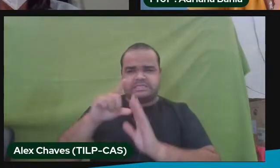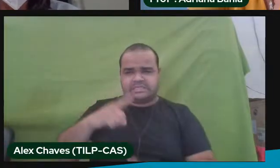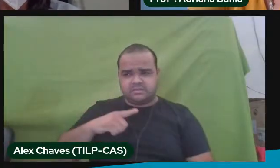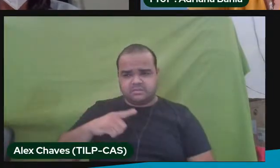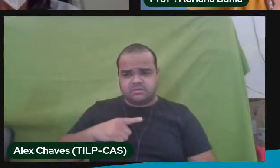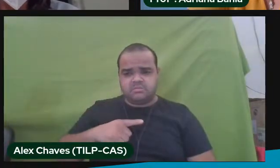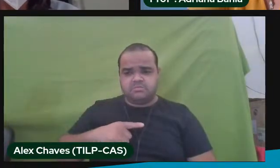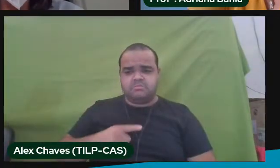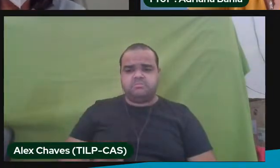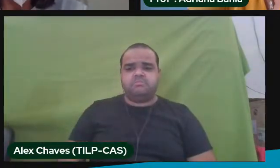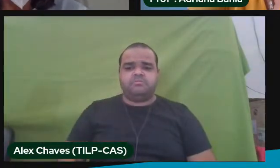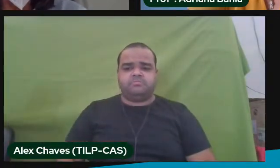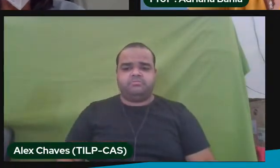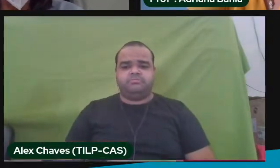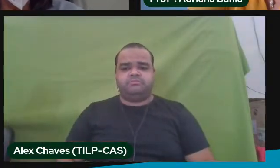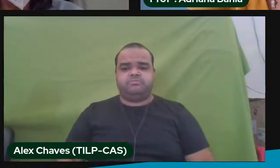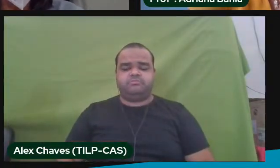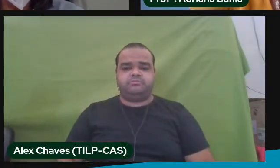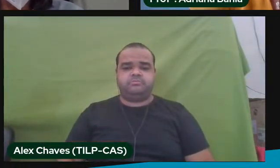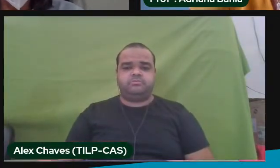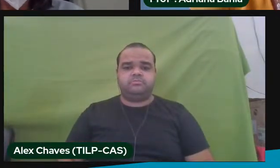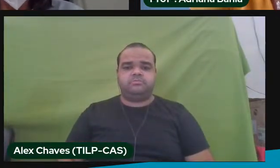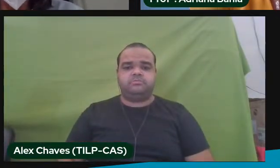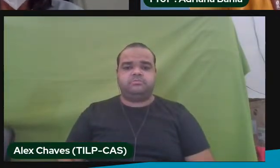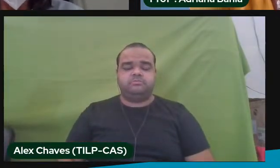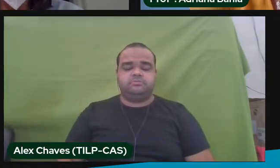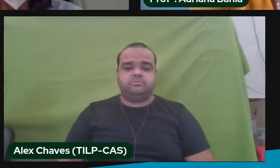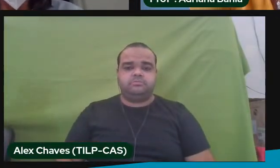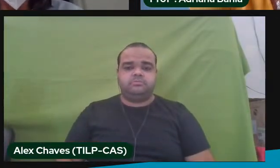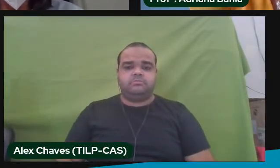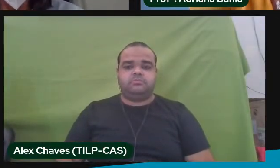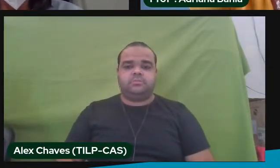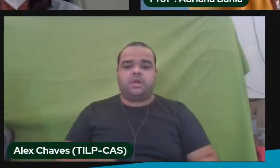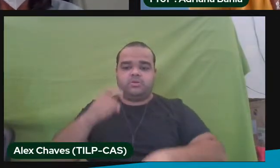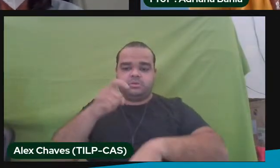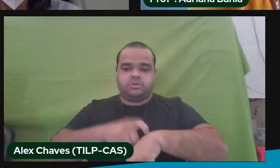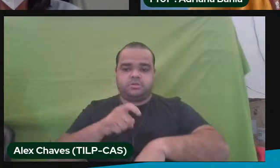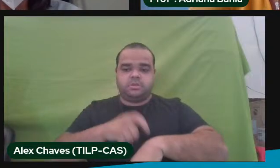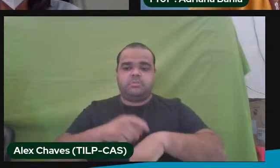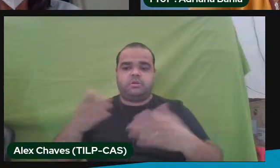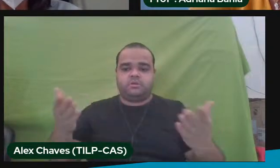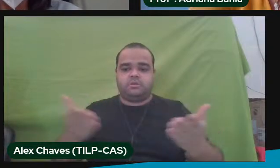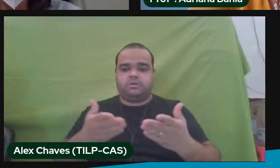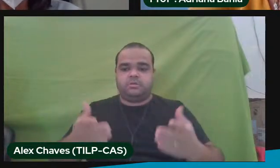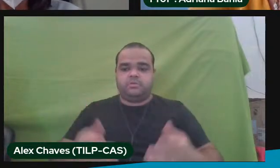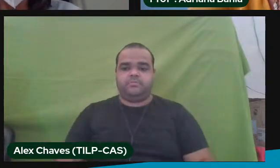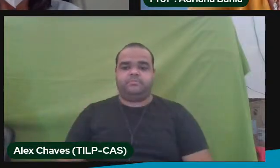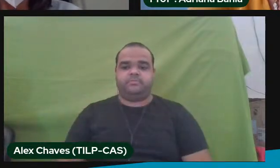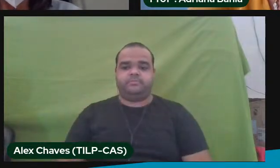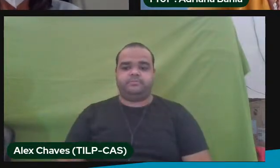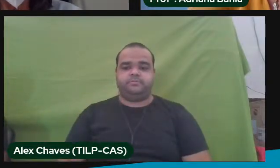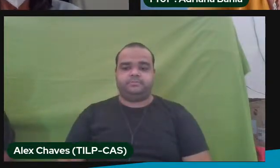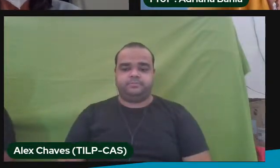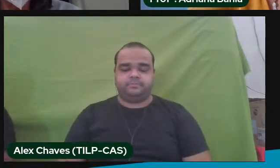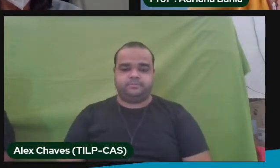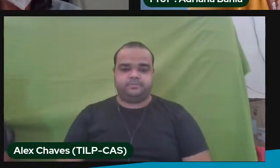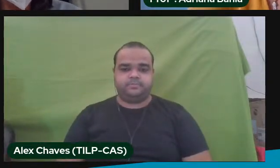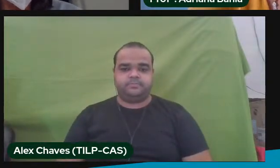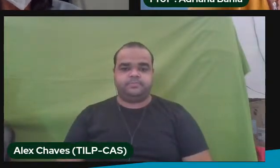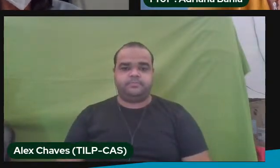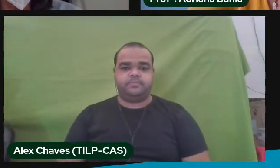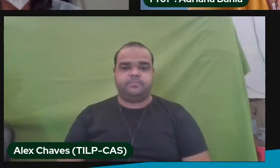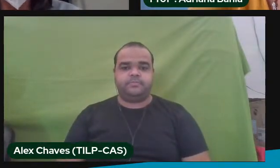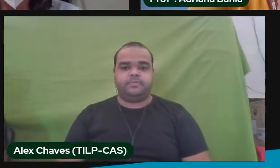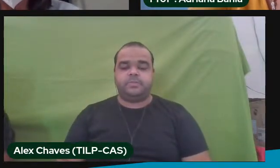alguém tem alguma pergunta a fazer, que seja este o momento, né, professora Fabiana? É, aqui no